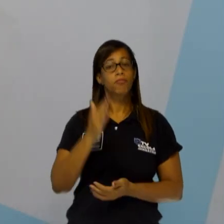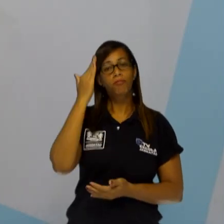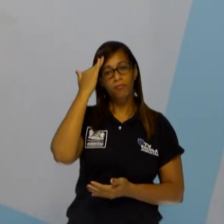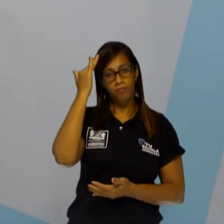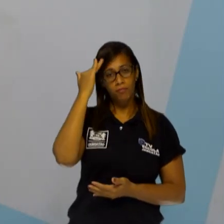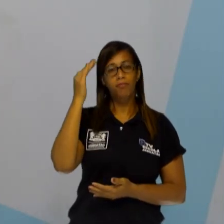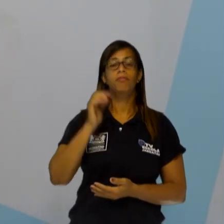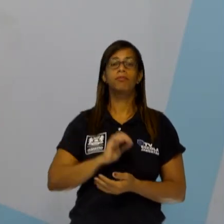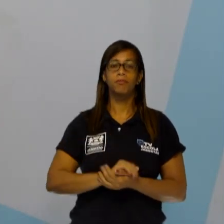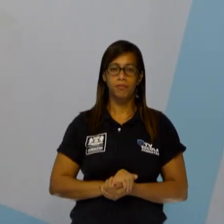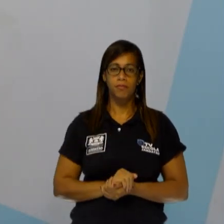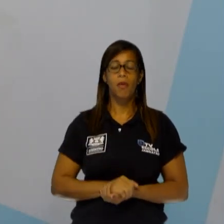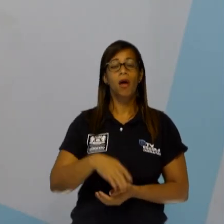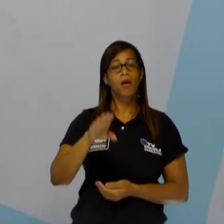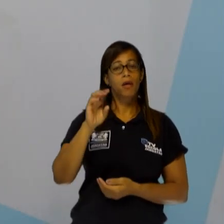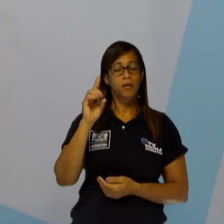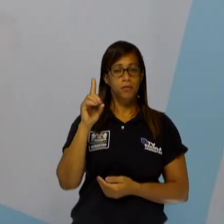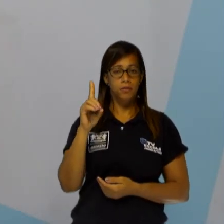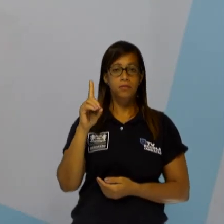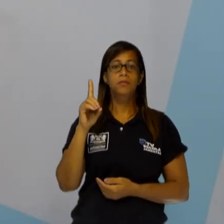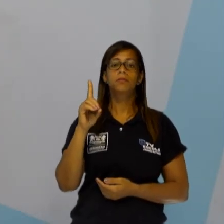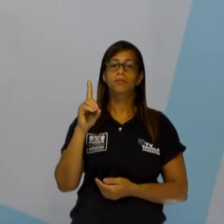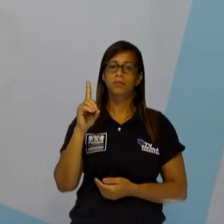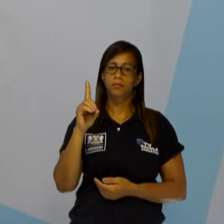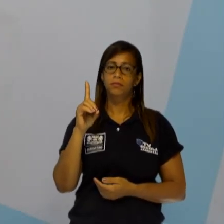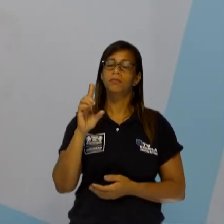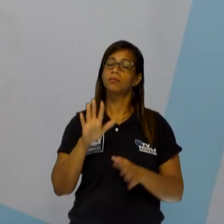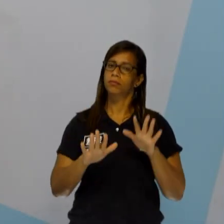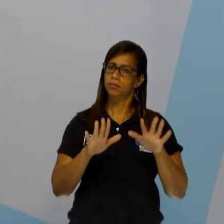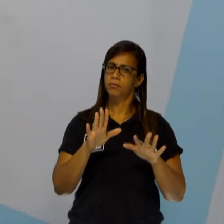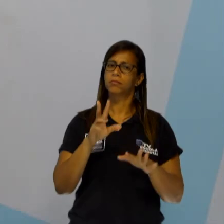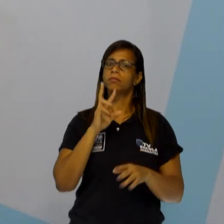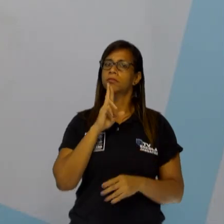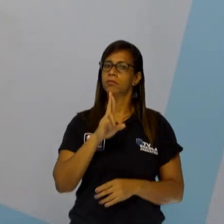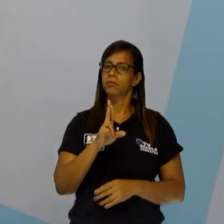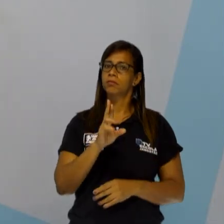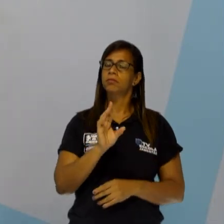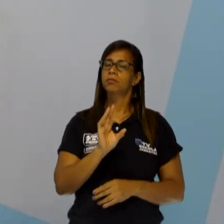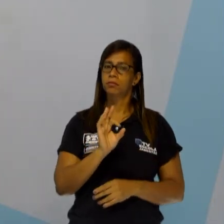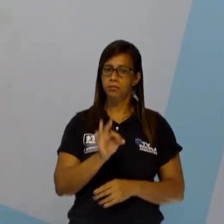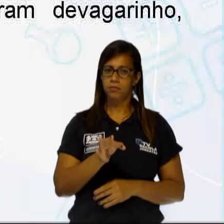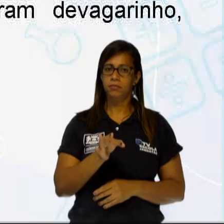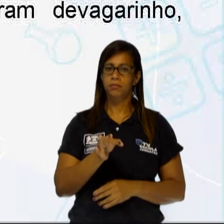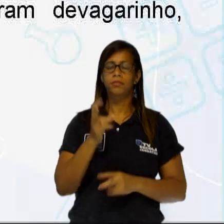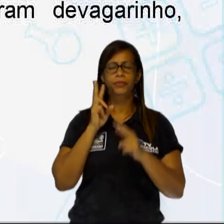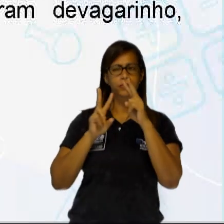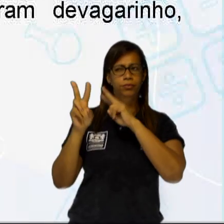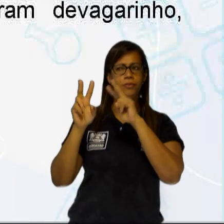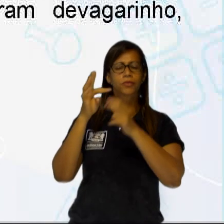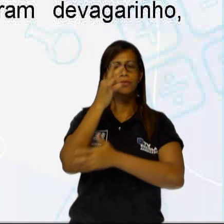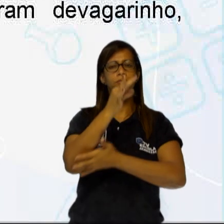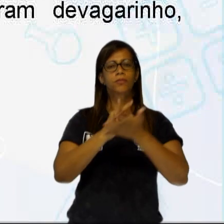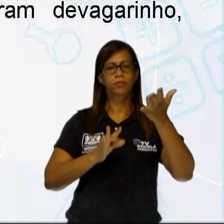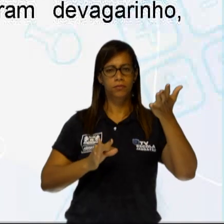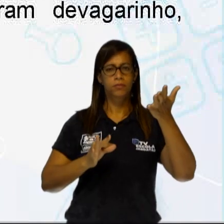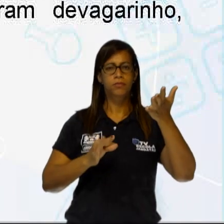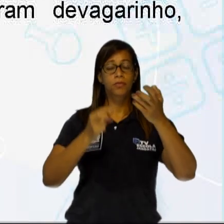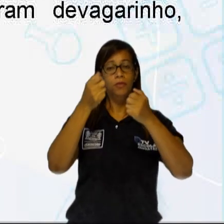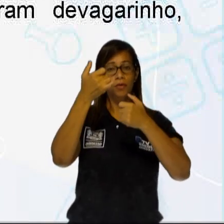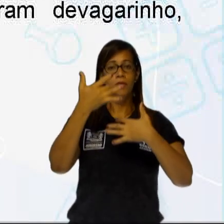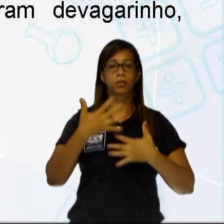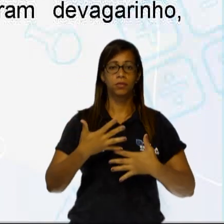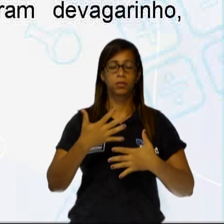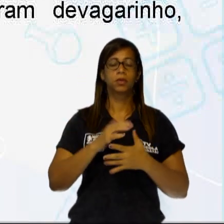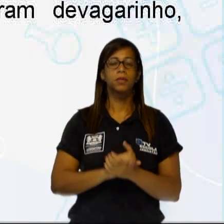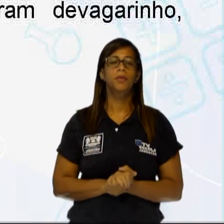realmente é um forte candidato a ser a nossa resposta. Porque se a gente parar para direitinho, vamos colocar o texto na tela, a gente conta o seguinte, já na primeira etapa